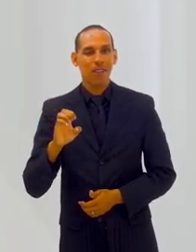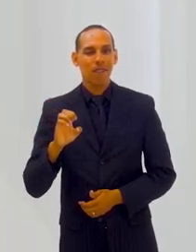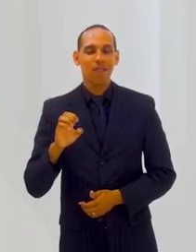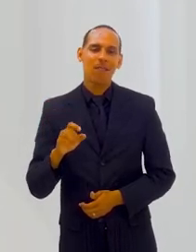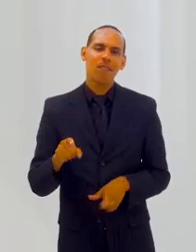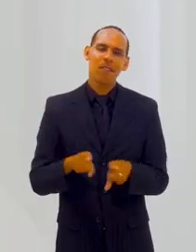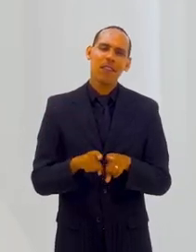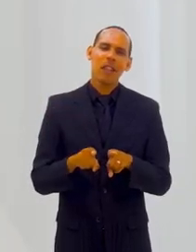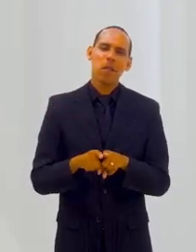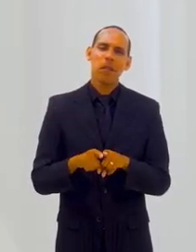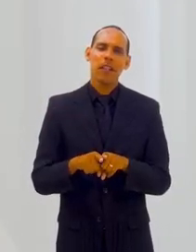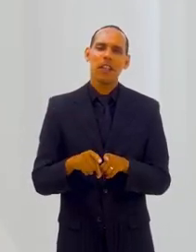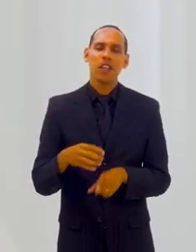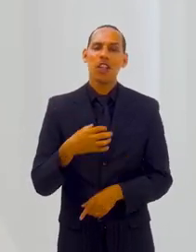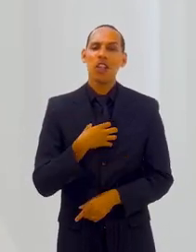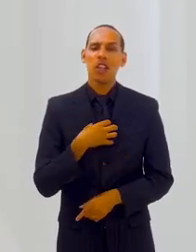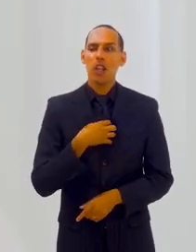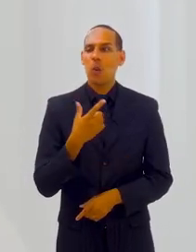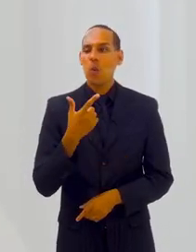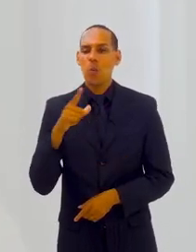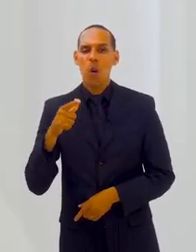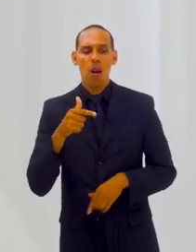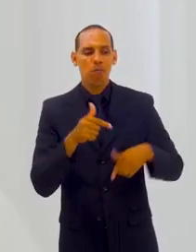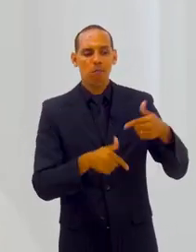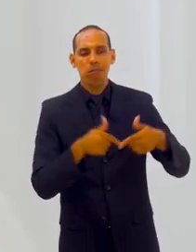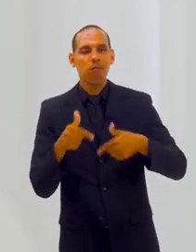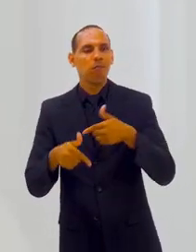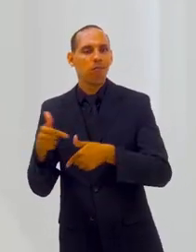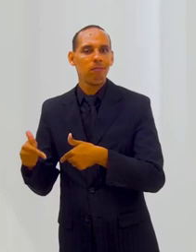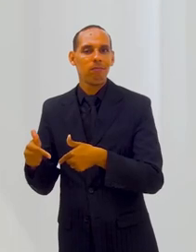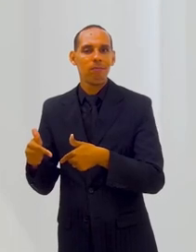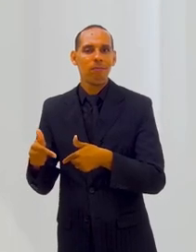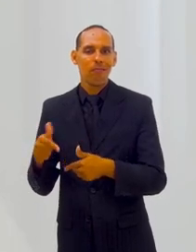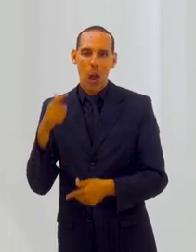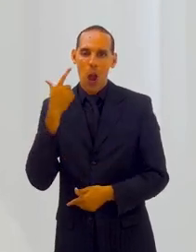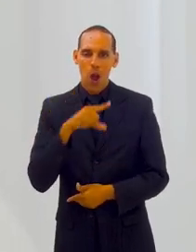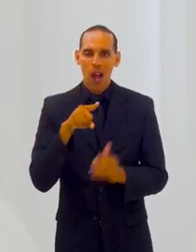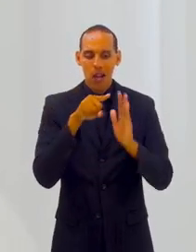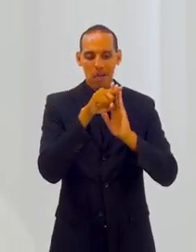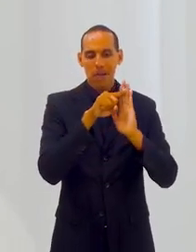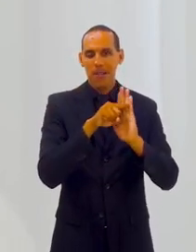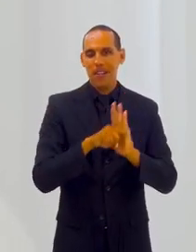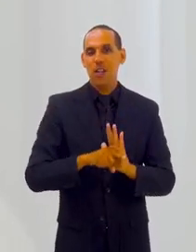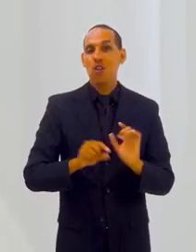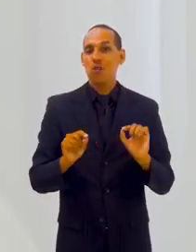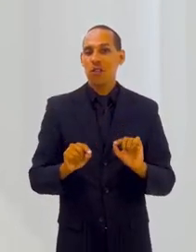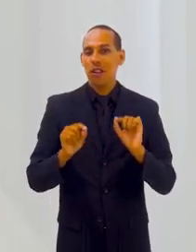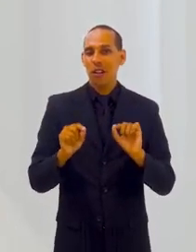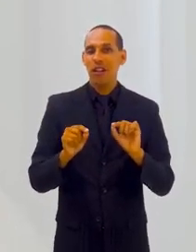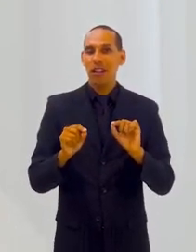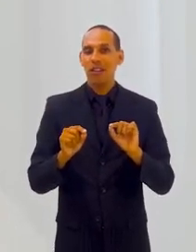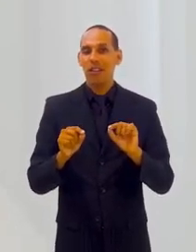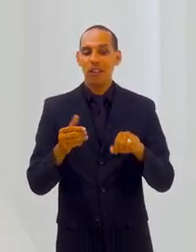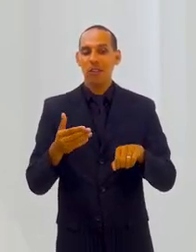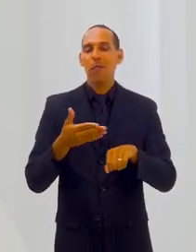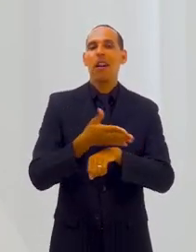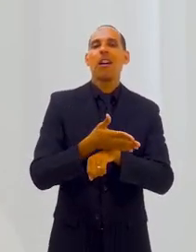outras formas de manejo, enfim, fazendo com que a pesquisa possa